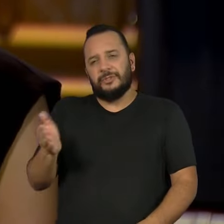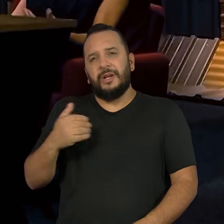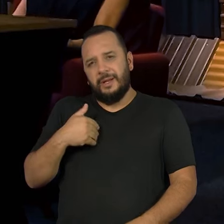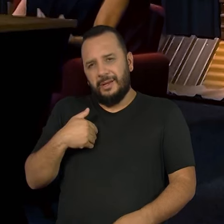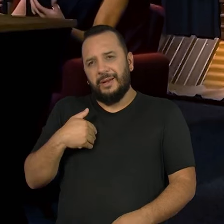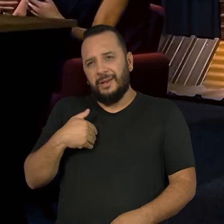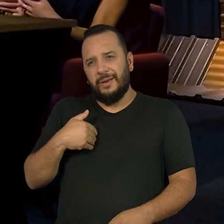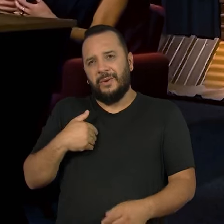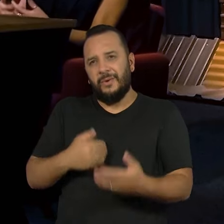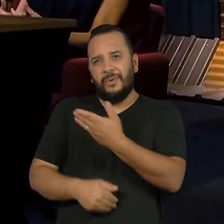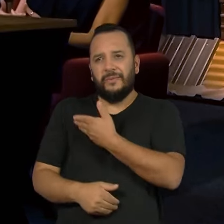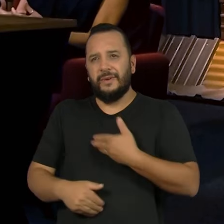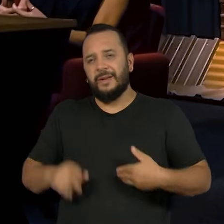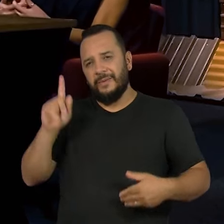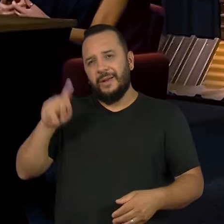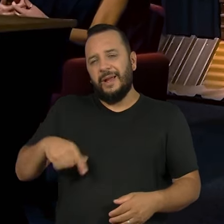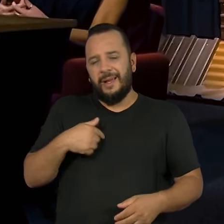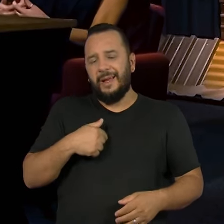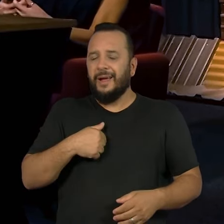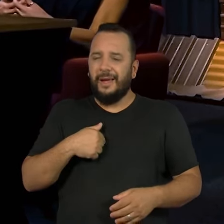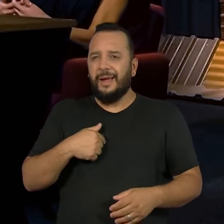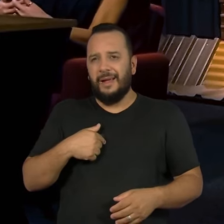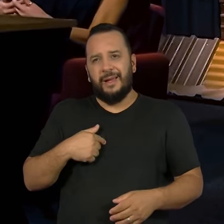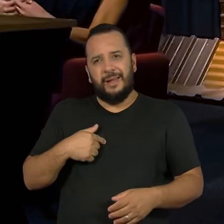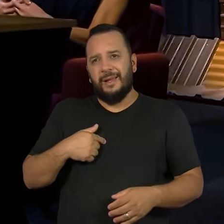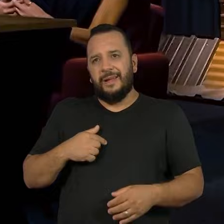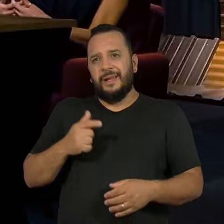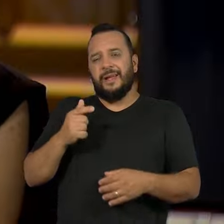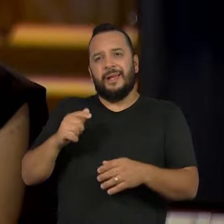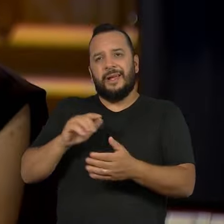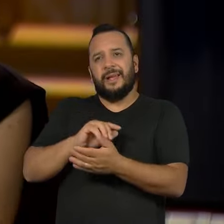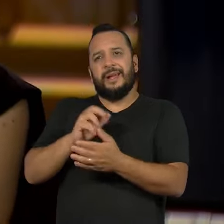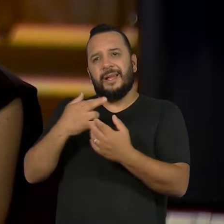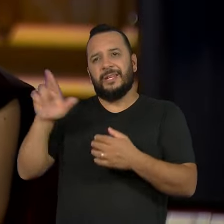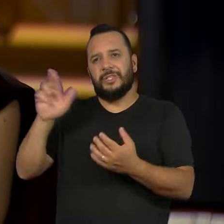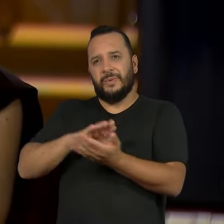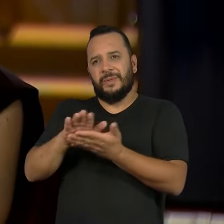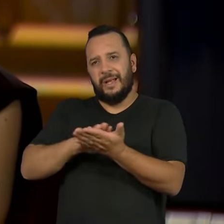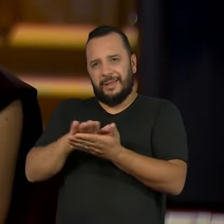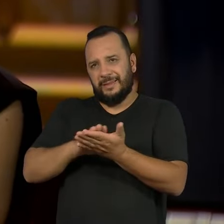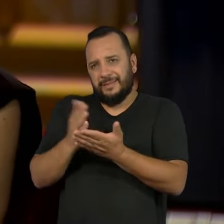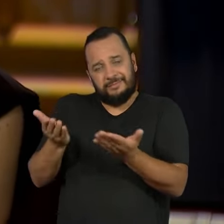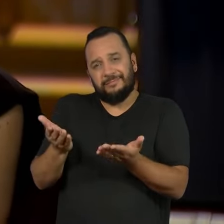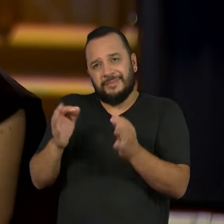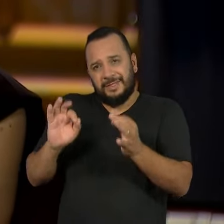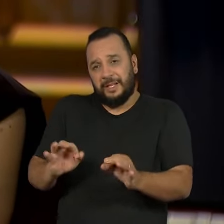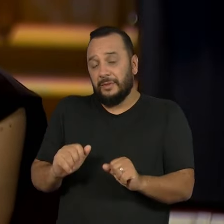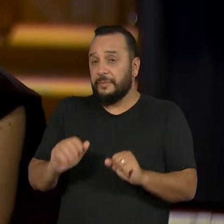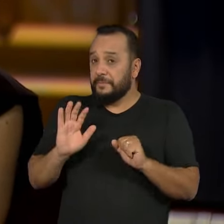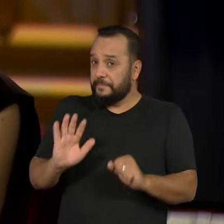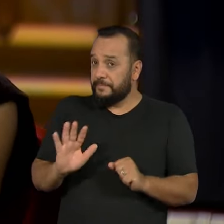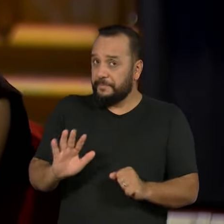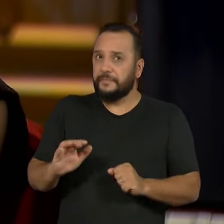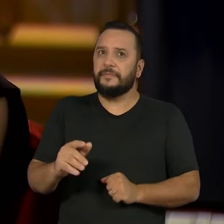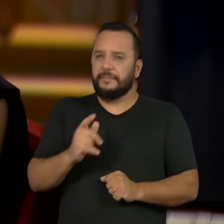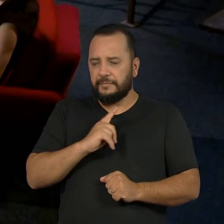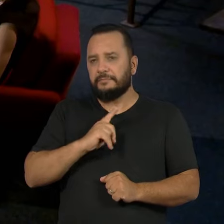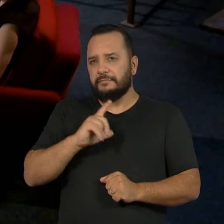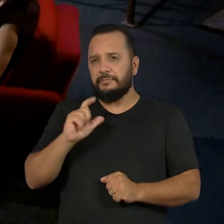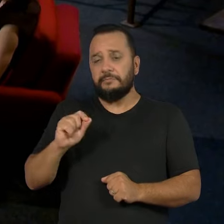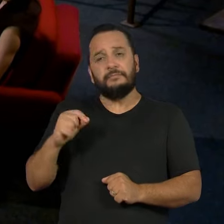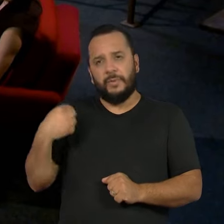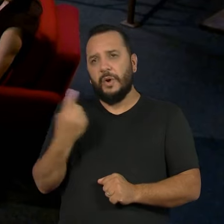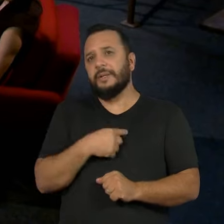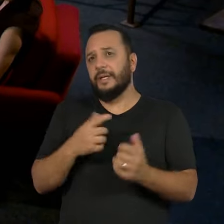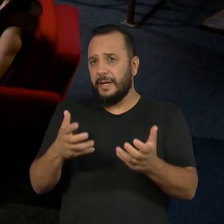né dizer que religião e política sempre estiveram correlacionadas não significa dizer que não temos o estado laico que não queremos o estado